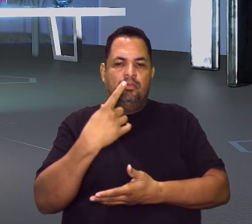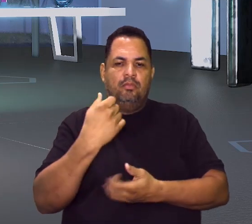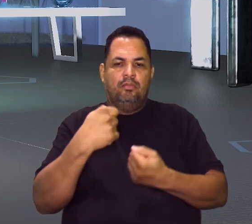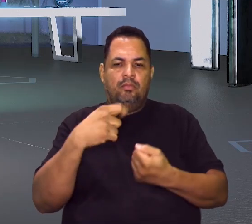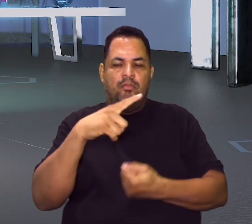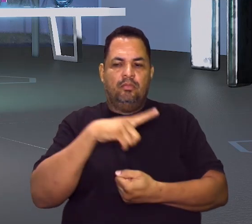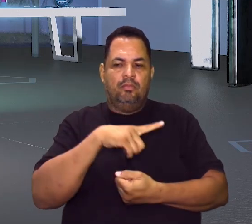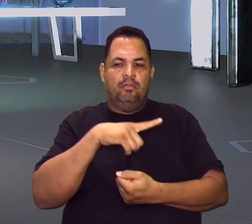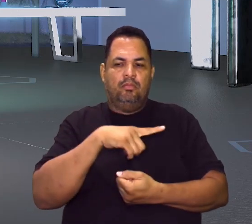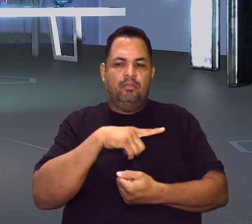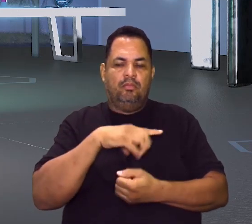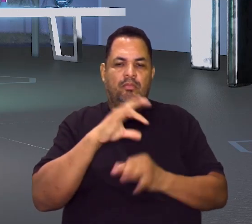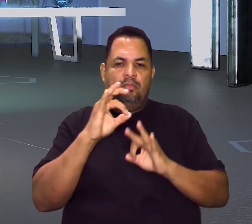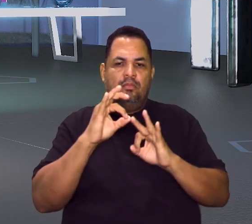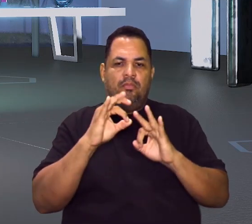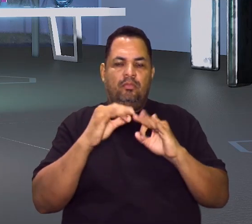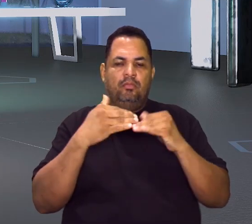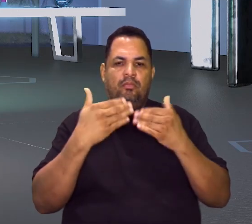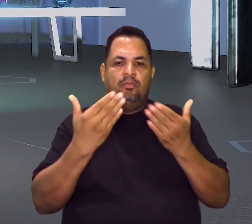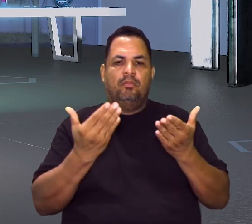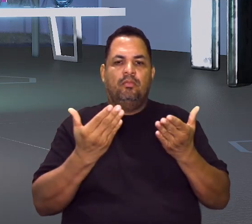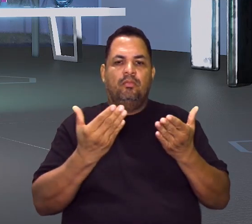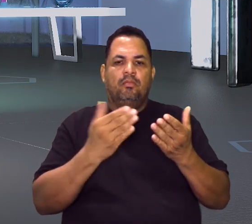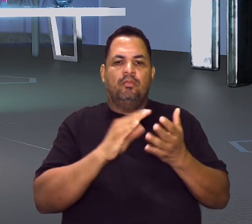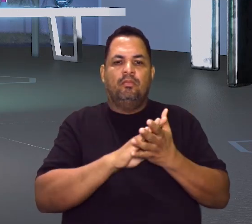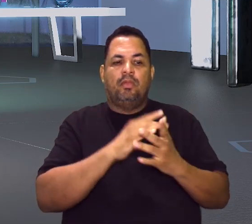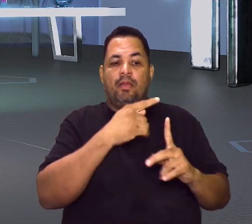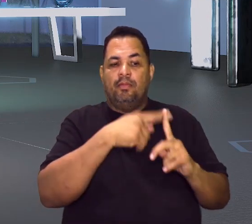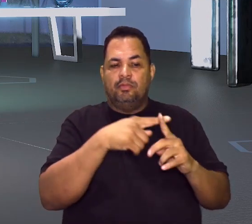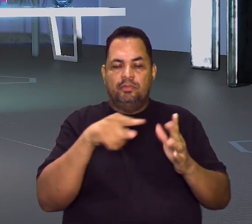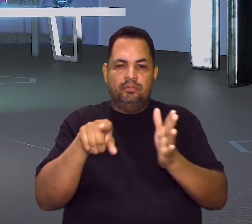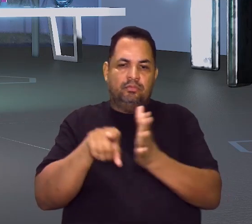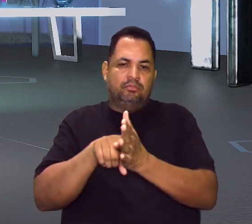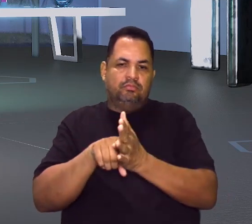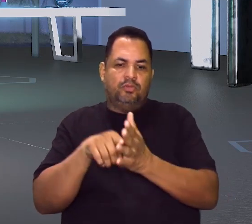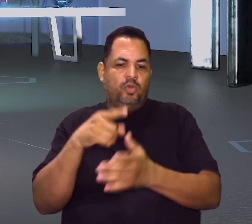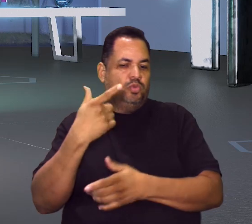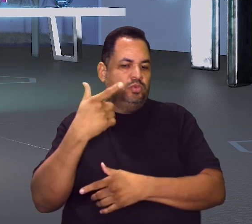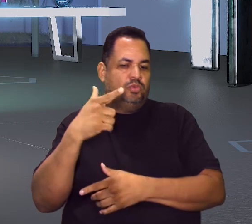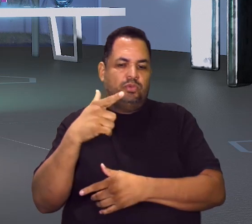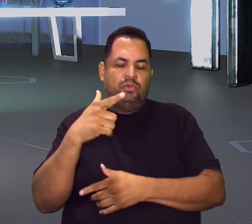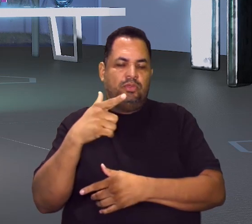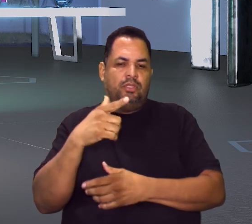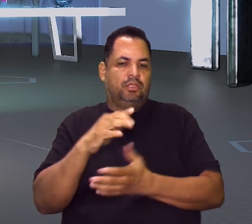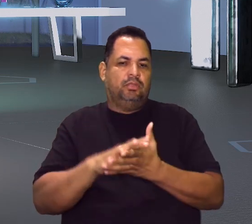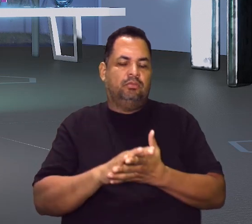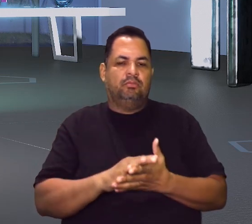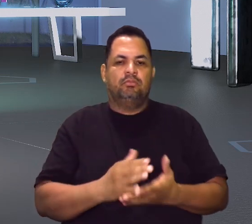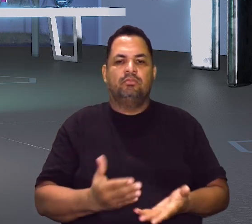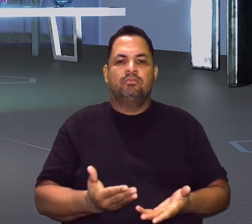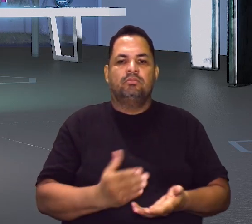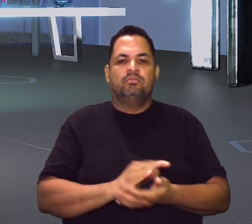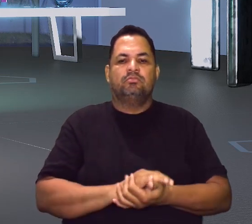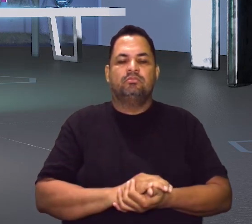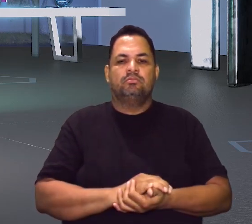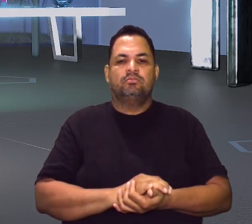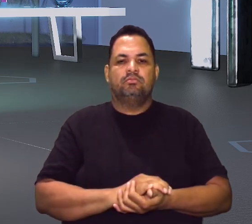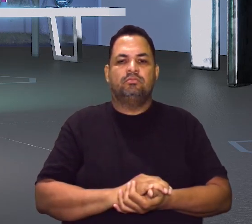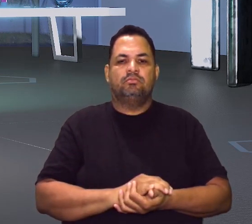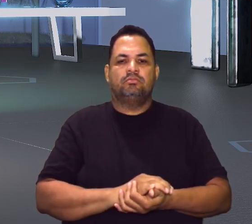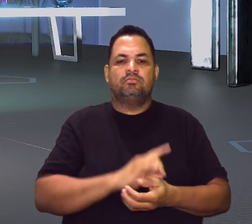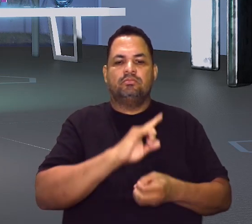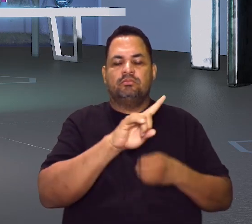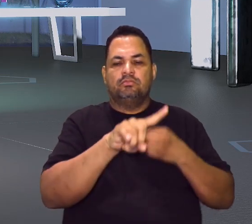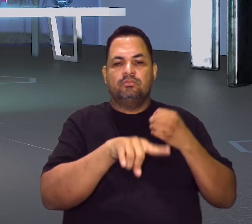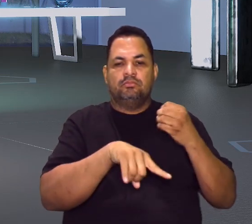ter aquelas que podem ser polar ou apolar. Tá joia? Átomos